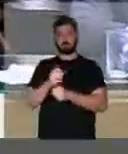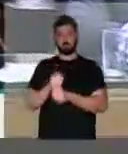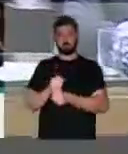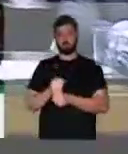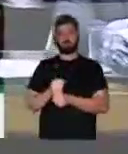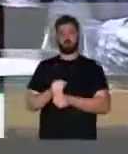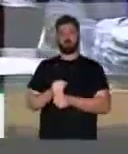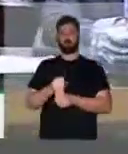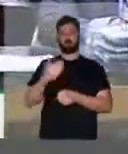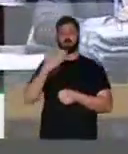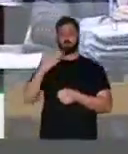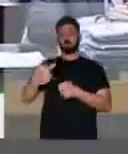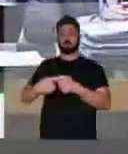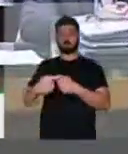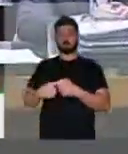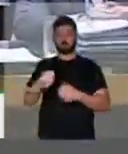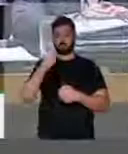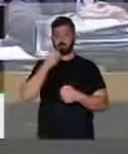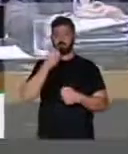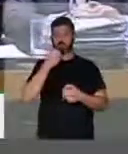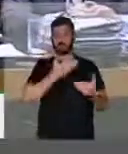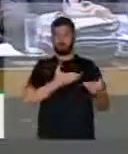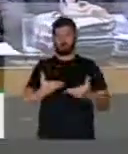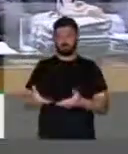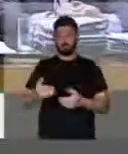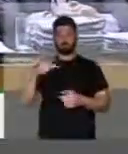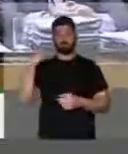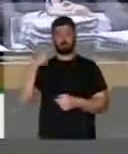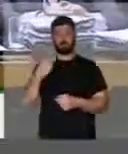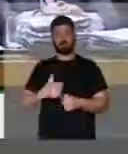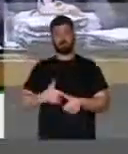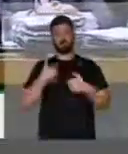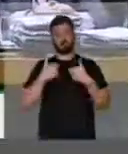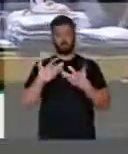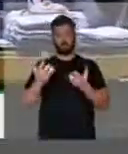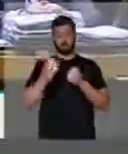buscar recursos para o município. Parabéns, vereadores. É uma honra para nós recebê-los aqui nessa casa.